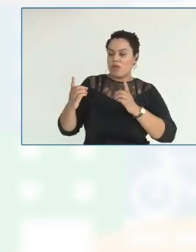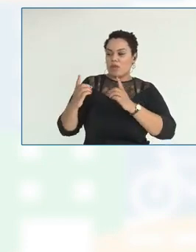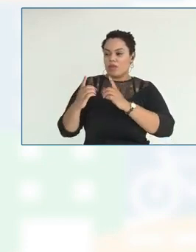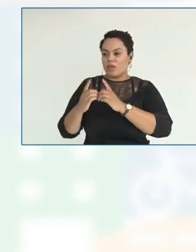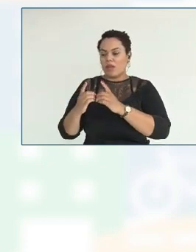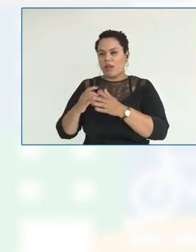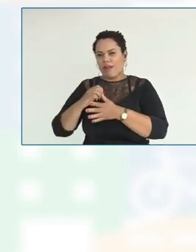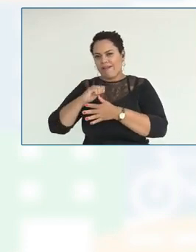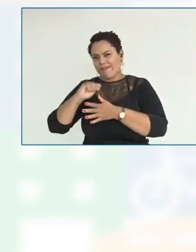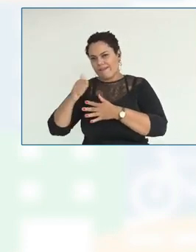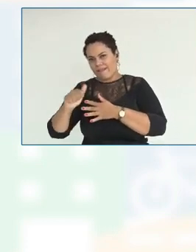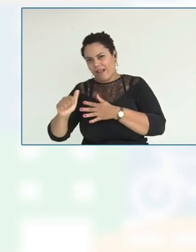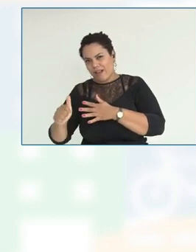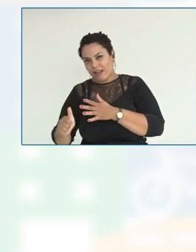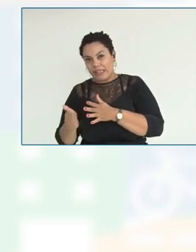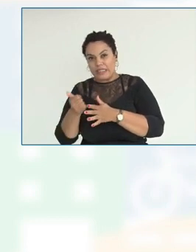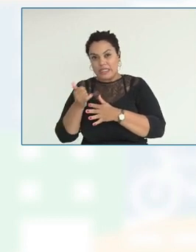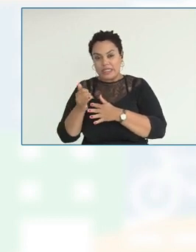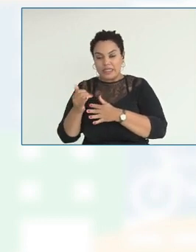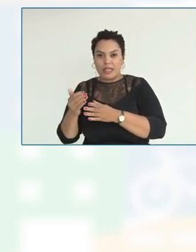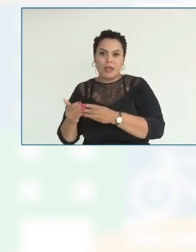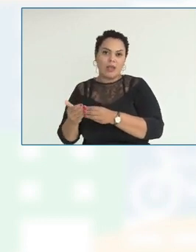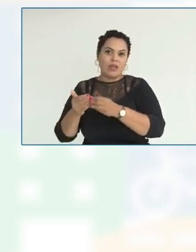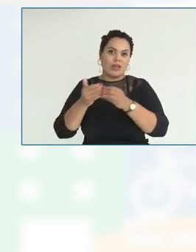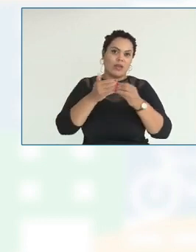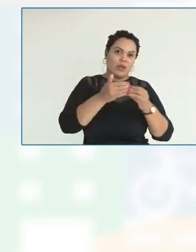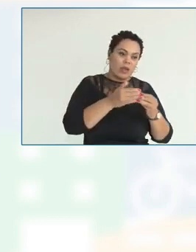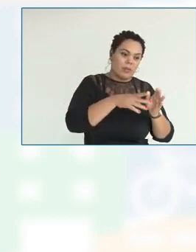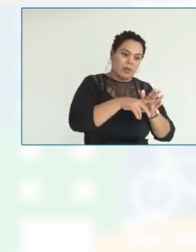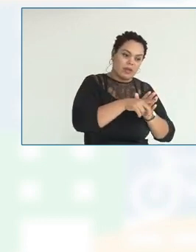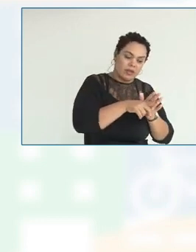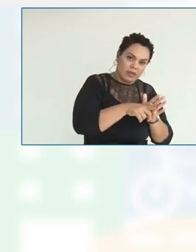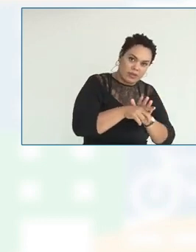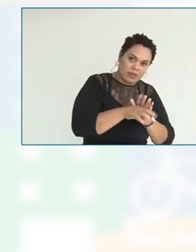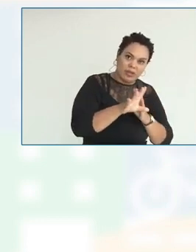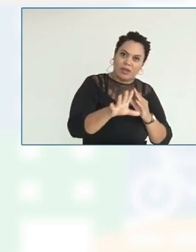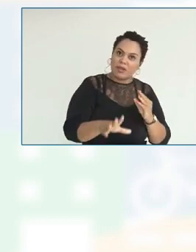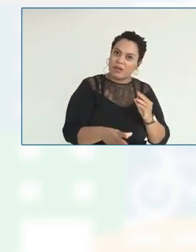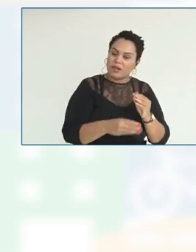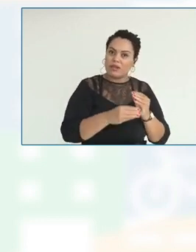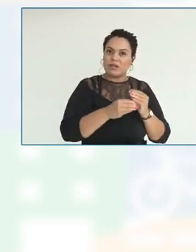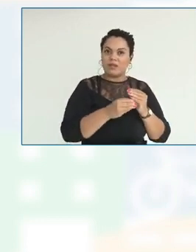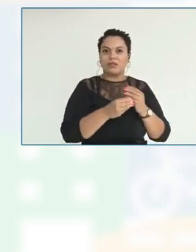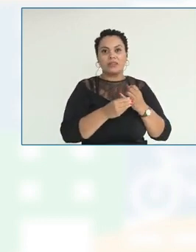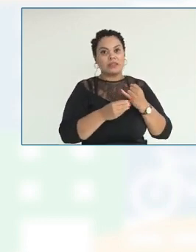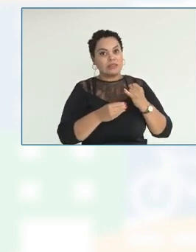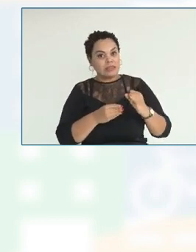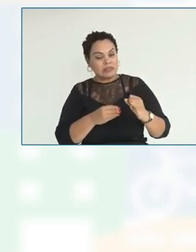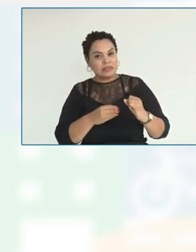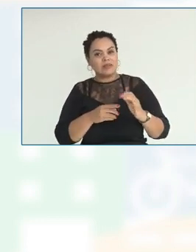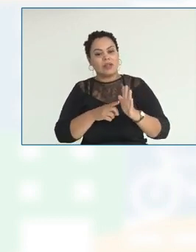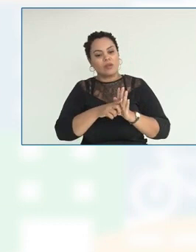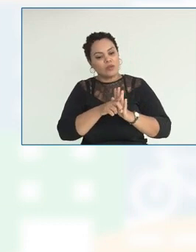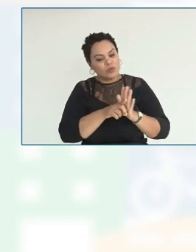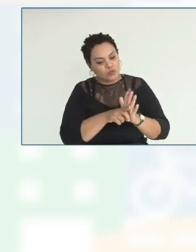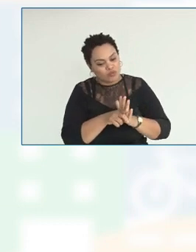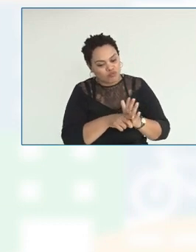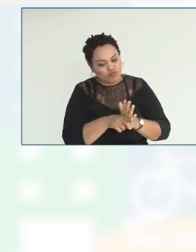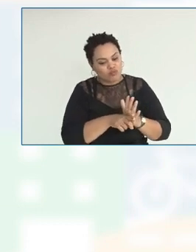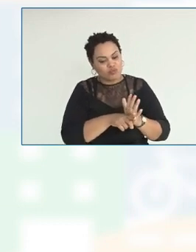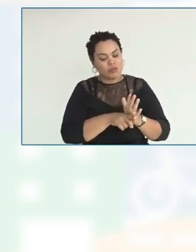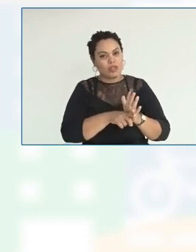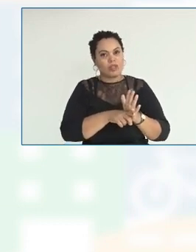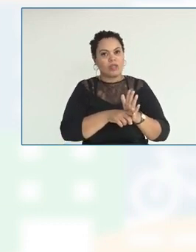investigação complementar e, caso seja, ela vai fazer a investigação complementar no serviço de